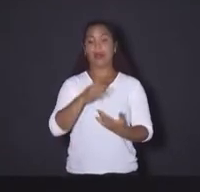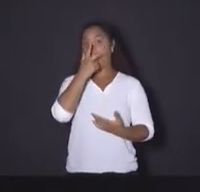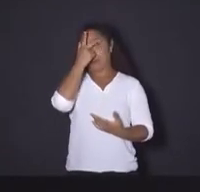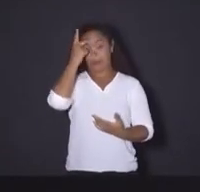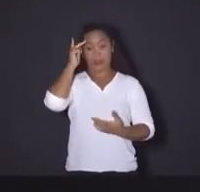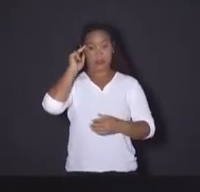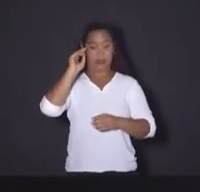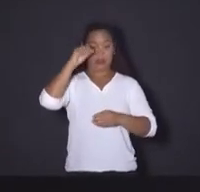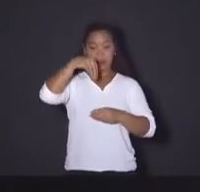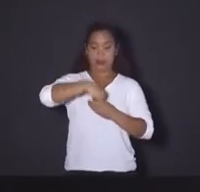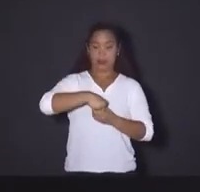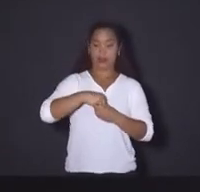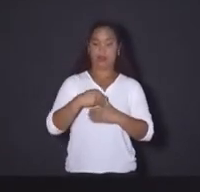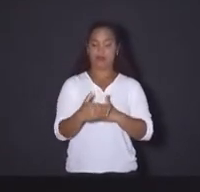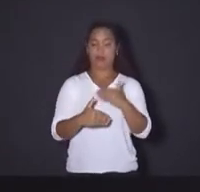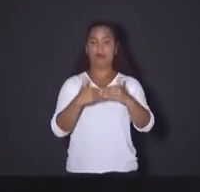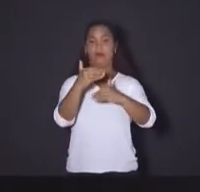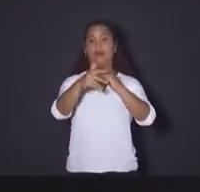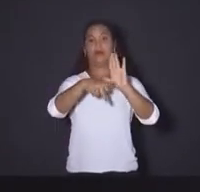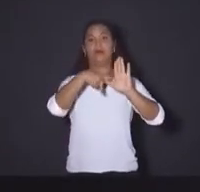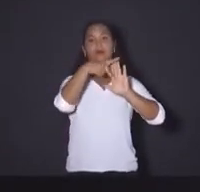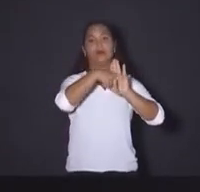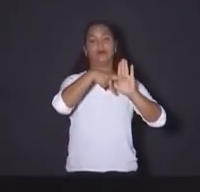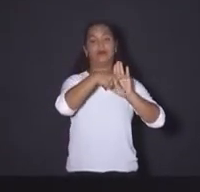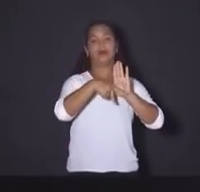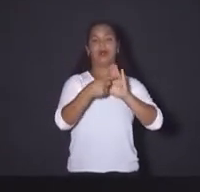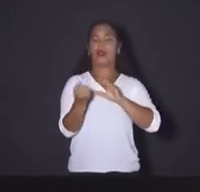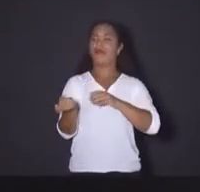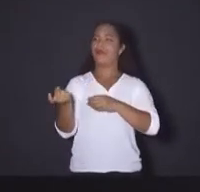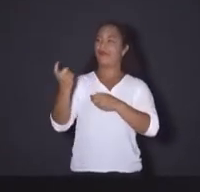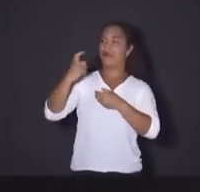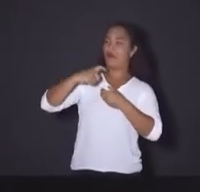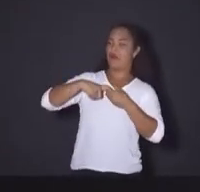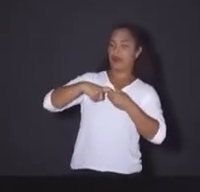estão ali envolvidas num projeto. E aí eu vou voltar um pouquinho